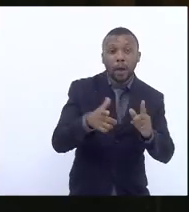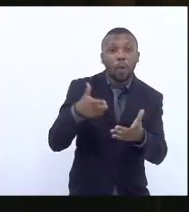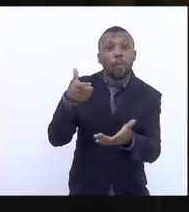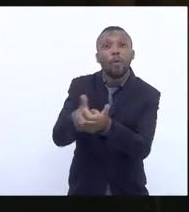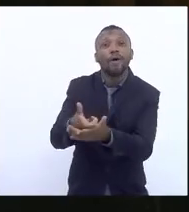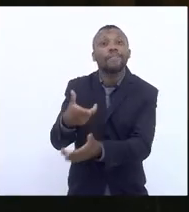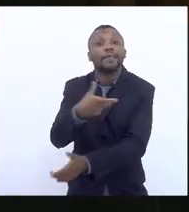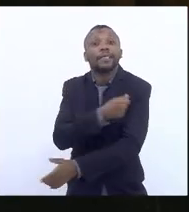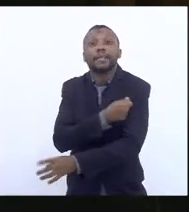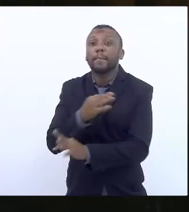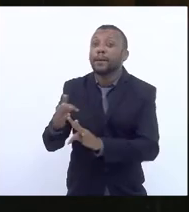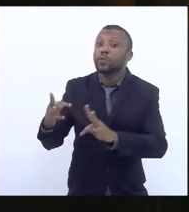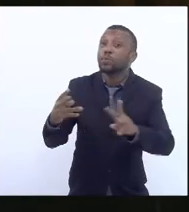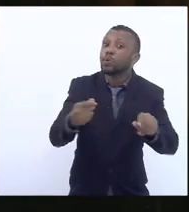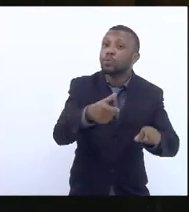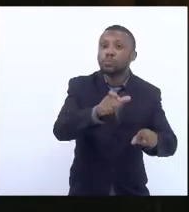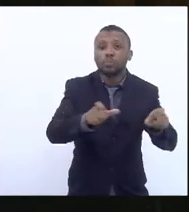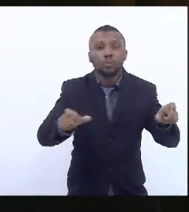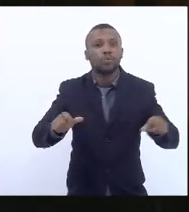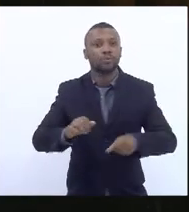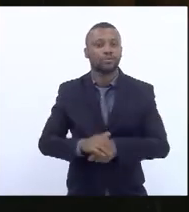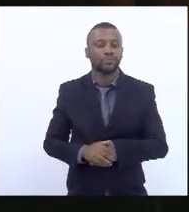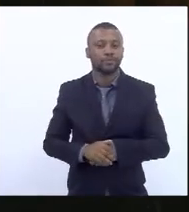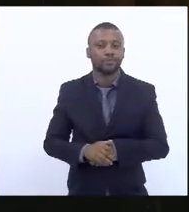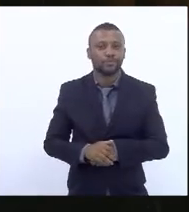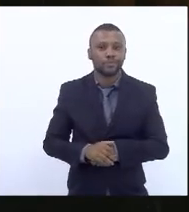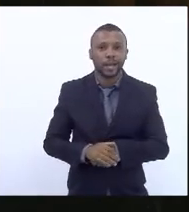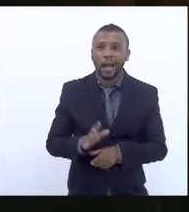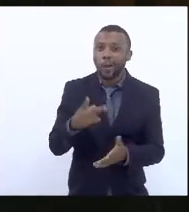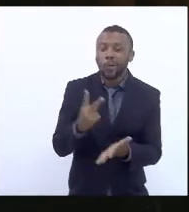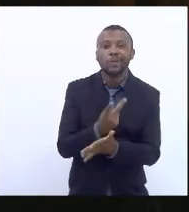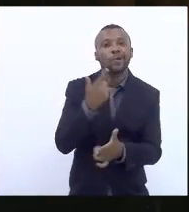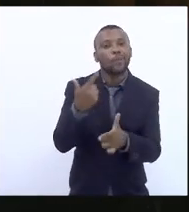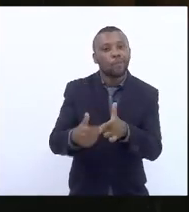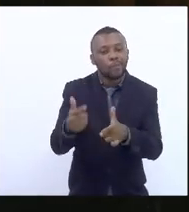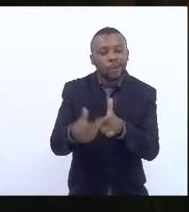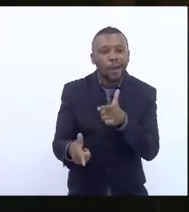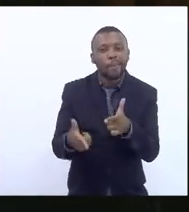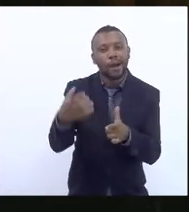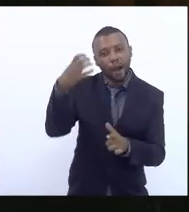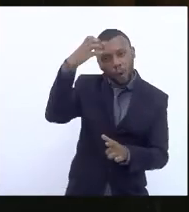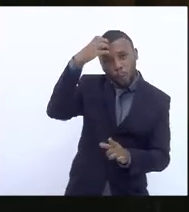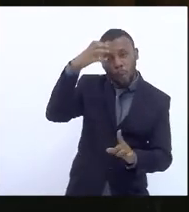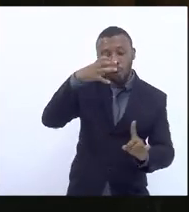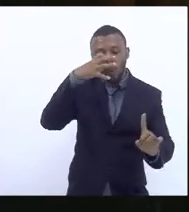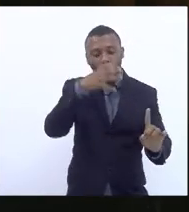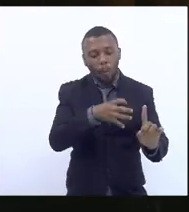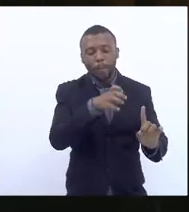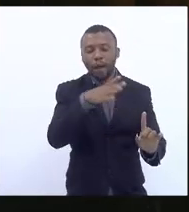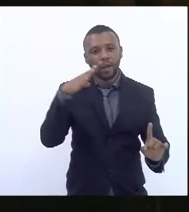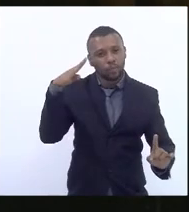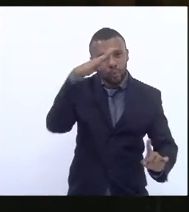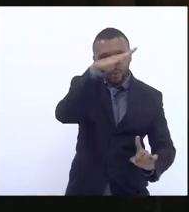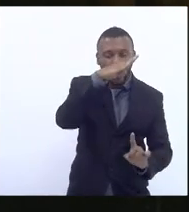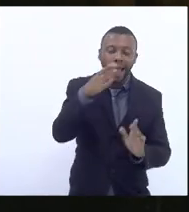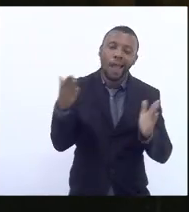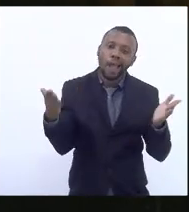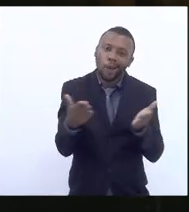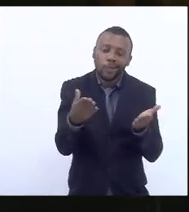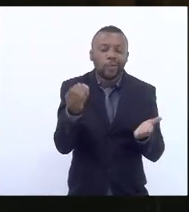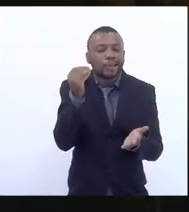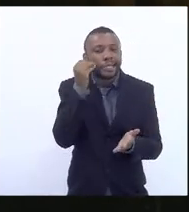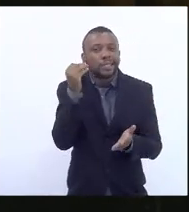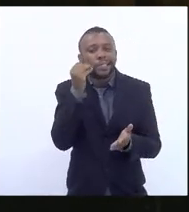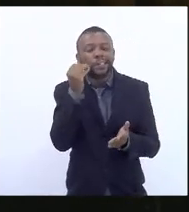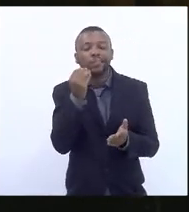Vira e mexe, acontece um problema, a culpa é do Bolsonaro. E agora, como não seria diferente, estão